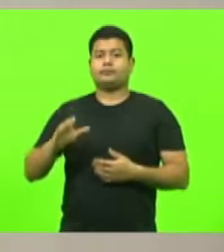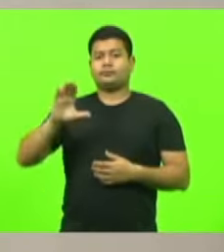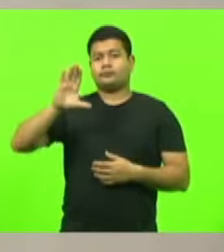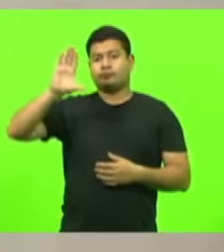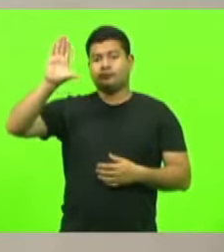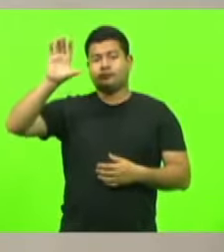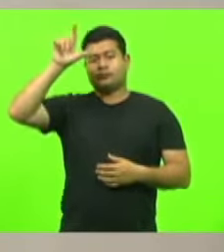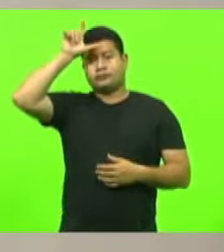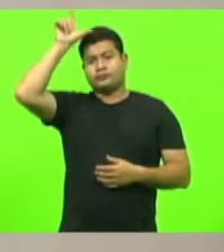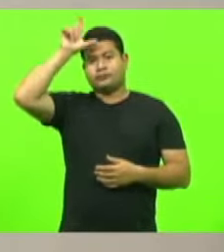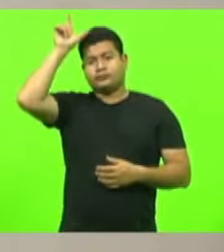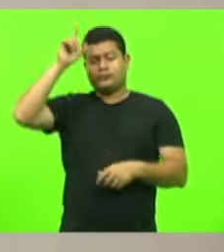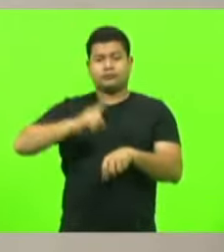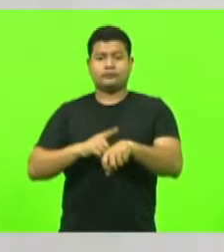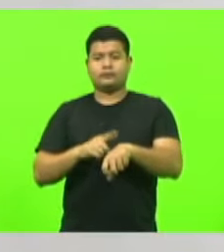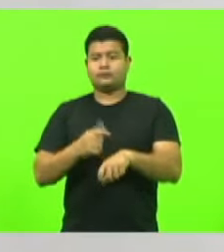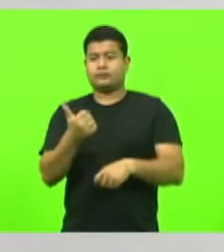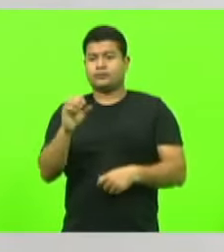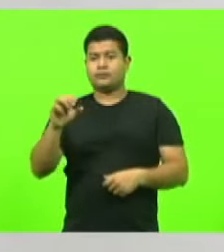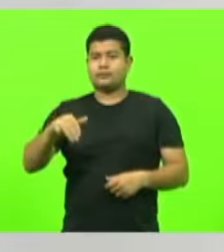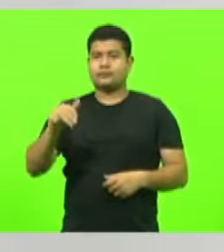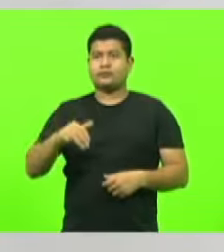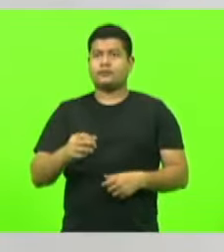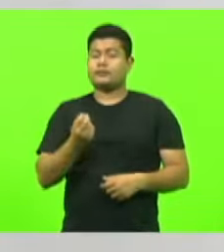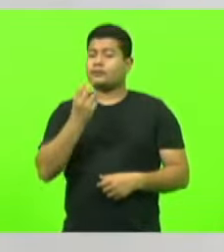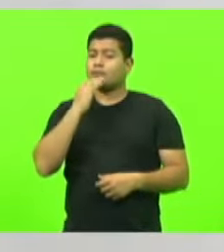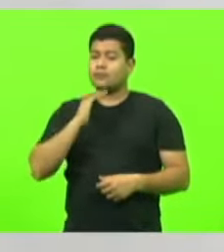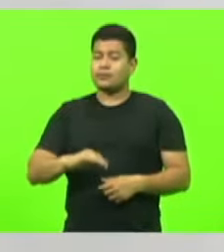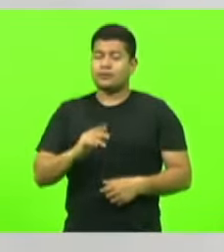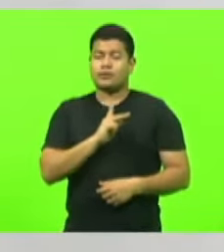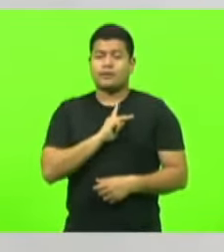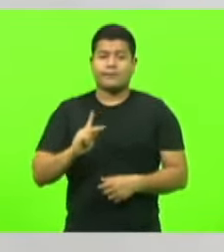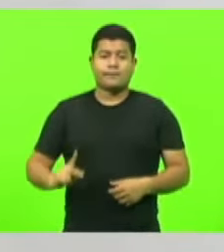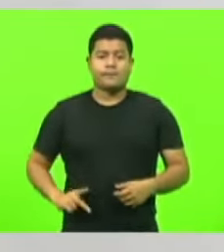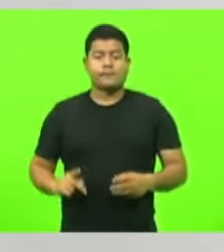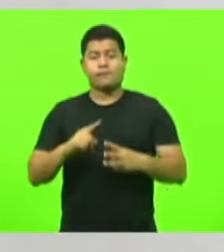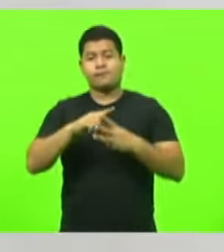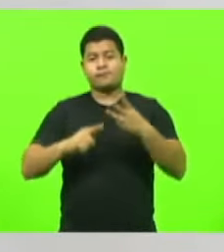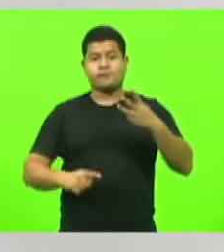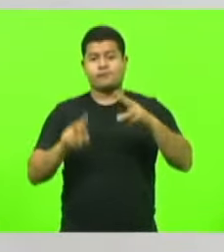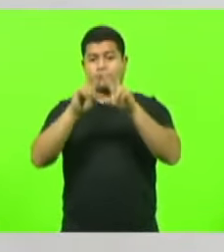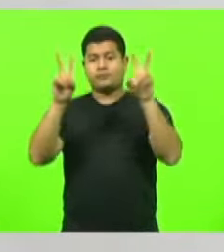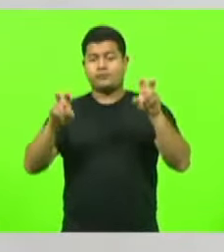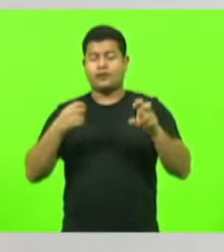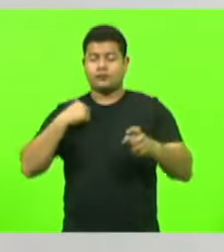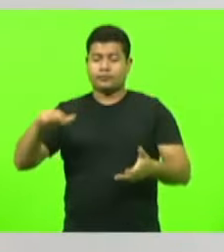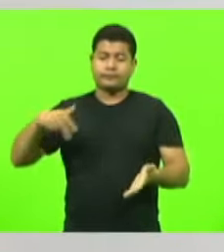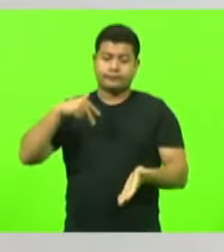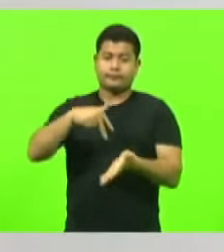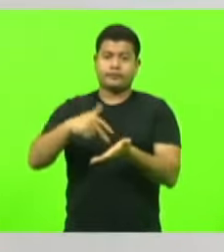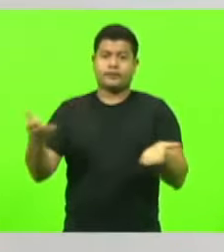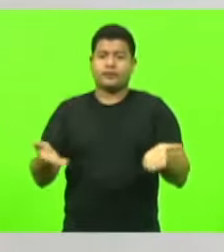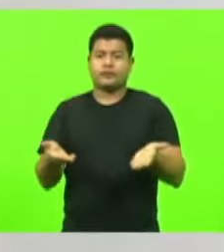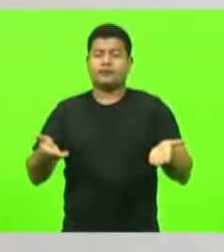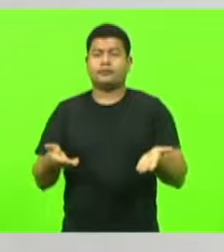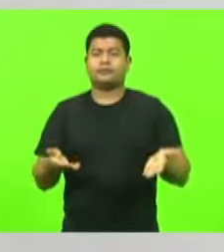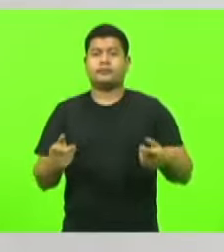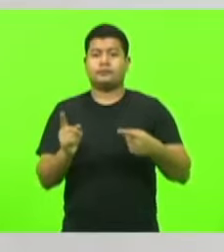será 10 minutos, deputado. Muito boa tarde, presidente. Três assuntos distintos me trazem essa tribuna na tarde de hoje,